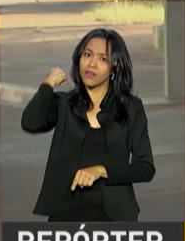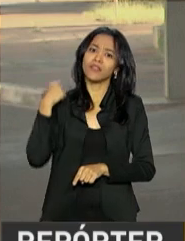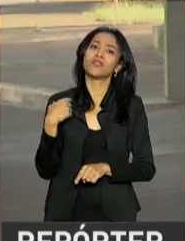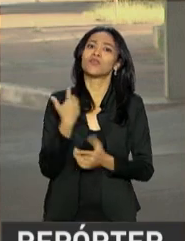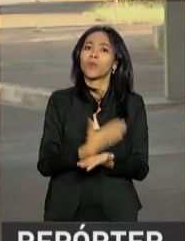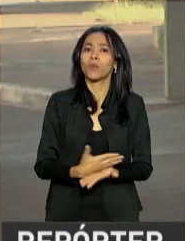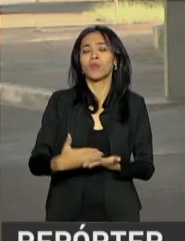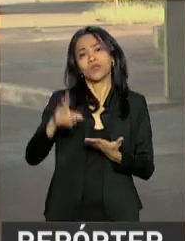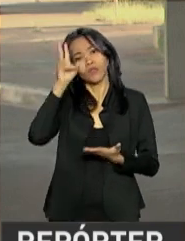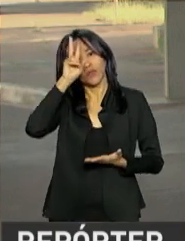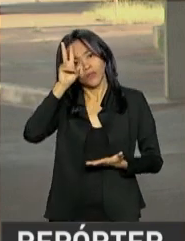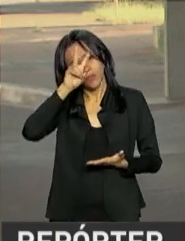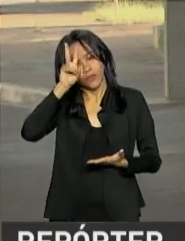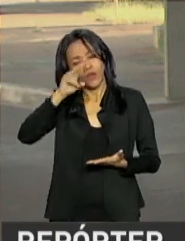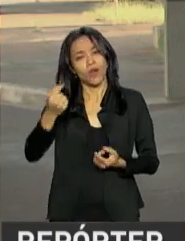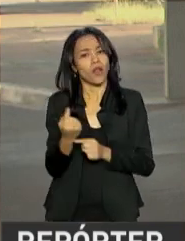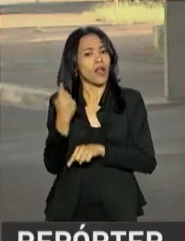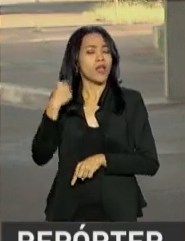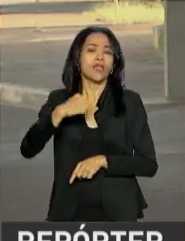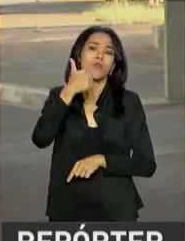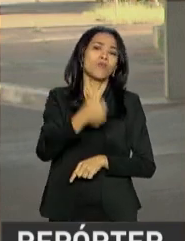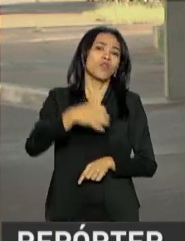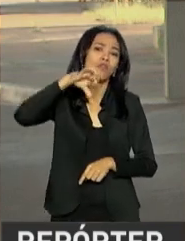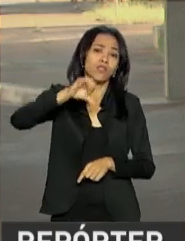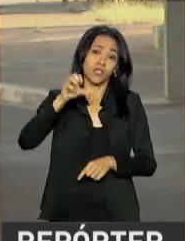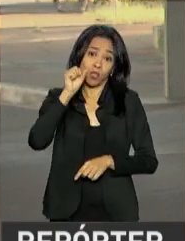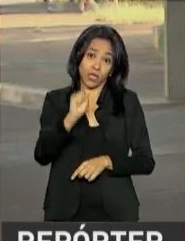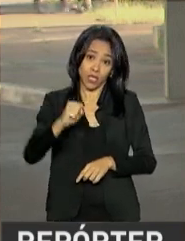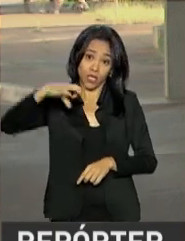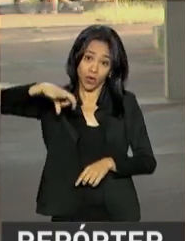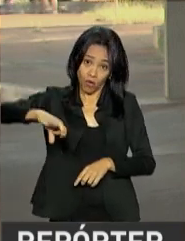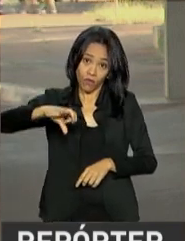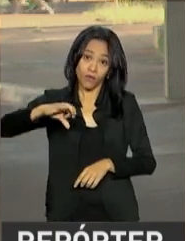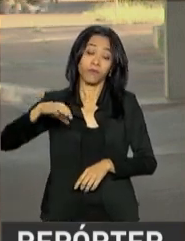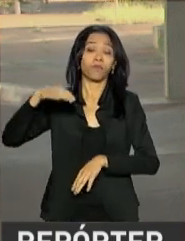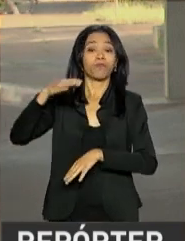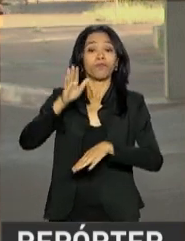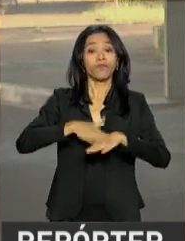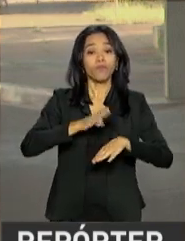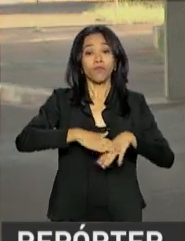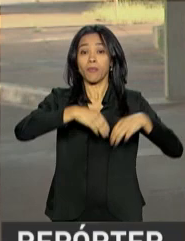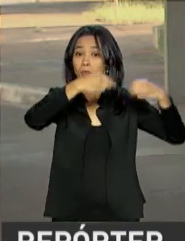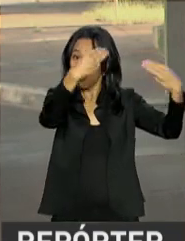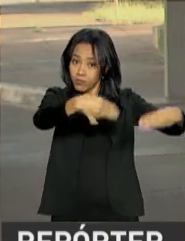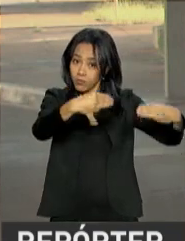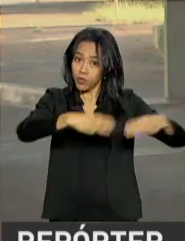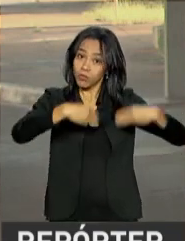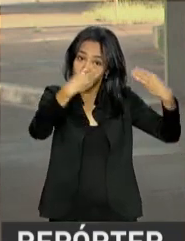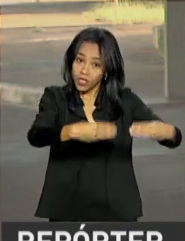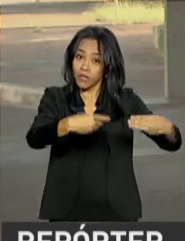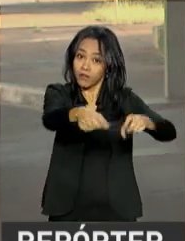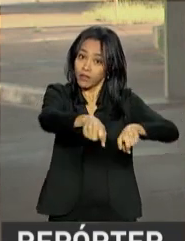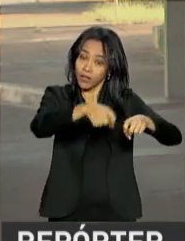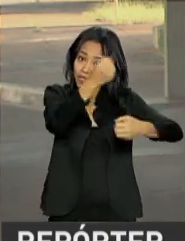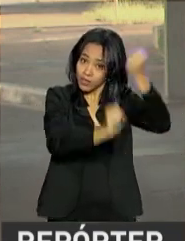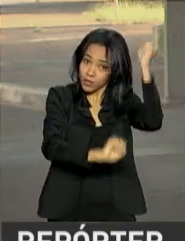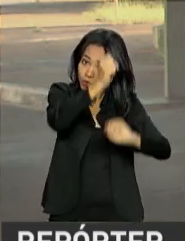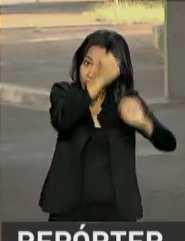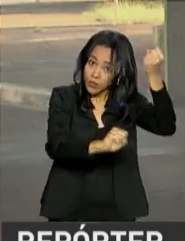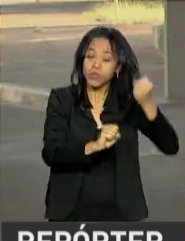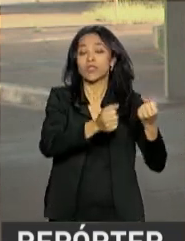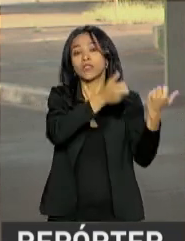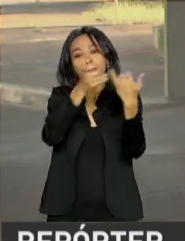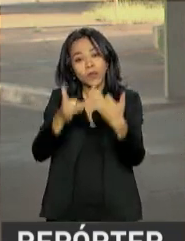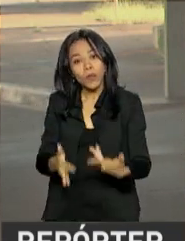governo em 1989 segundo o ministério da indústria e comércio exterior de serviços a paralisação dos